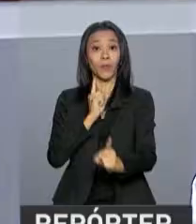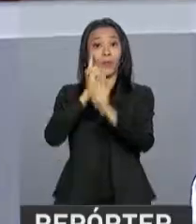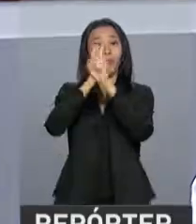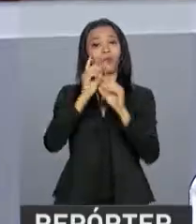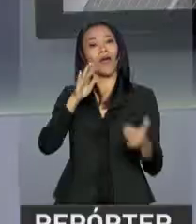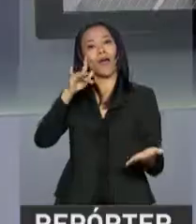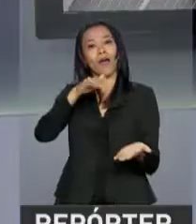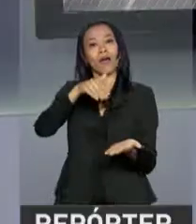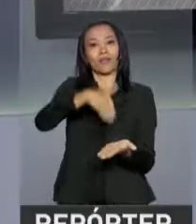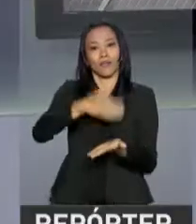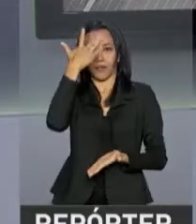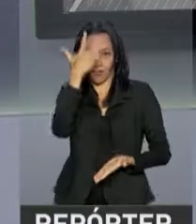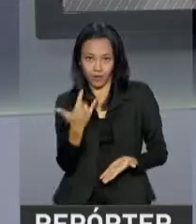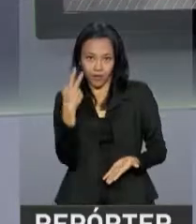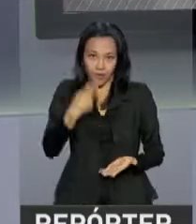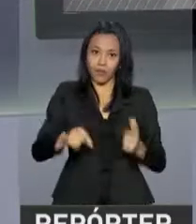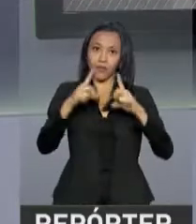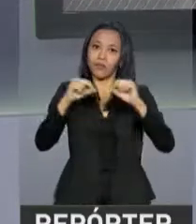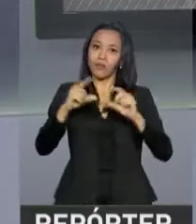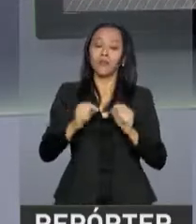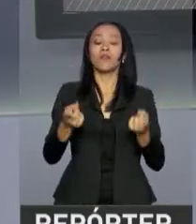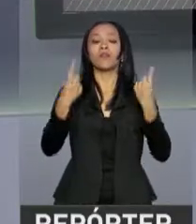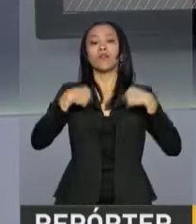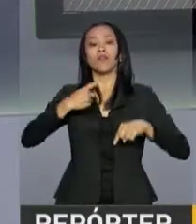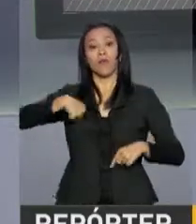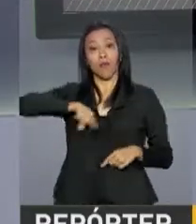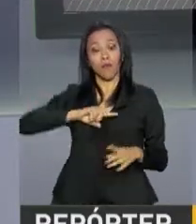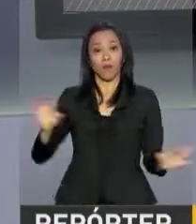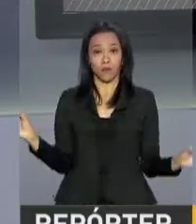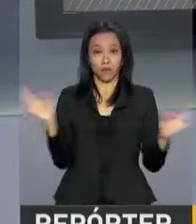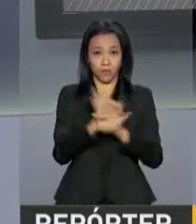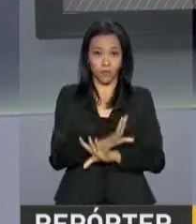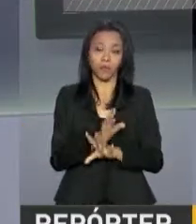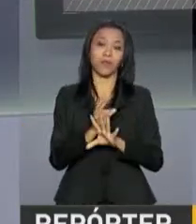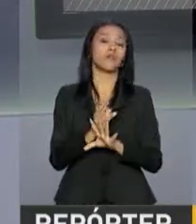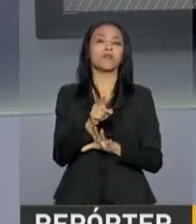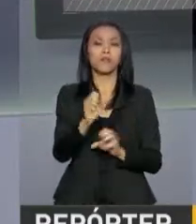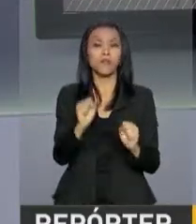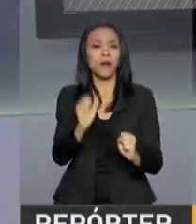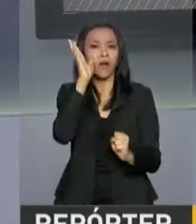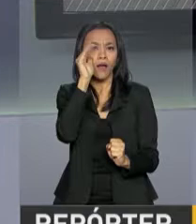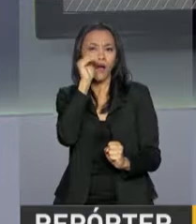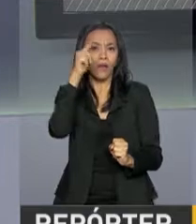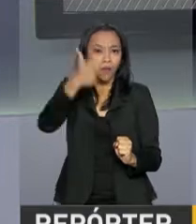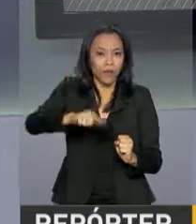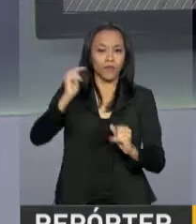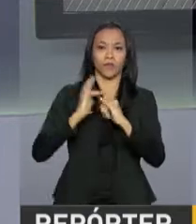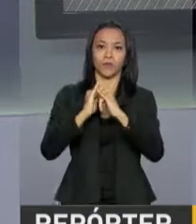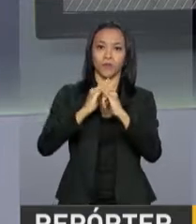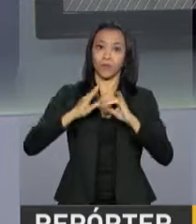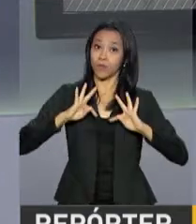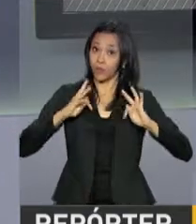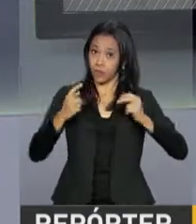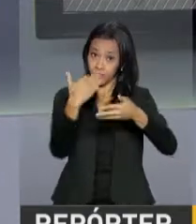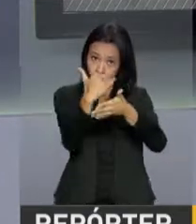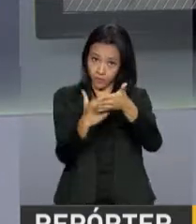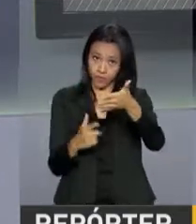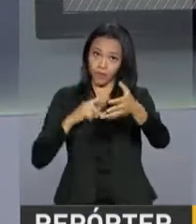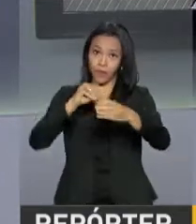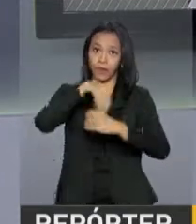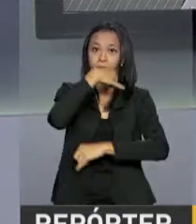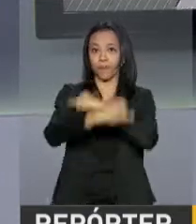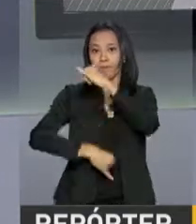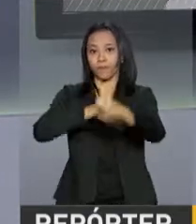brasília nós ficamos por aqui você pode rever as reportagens no youtube e toda a programação também está na nossa página na